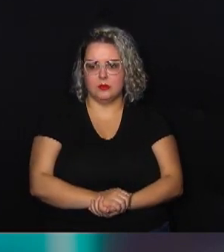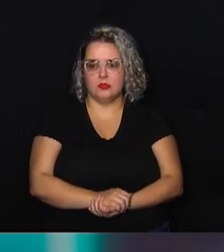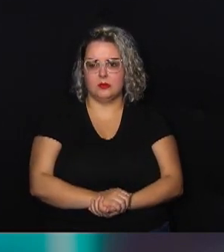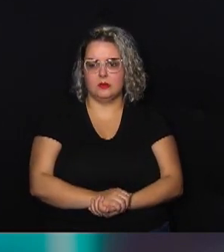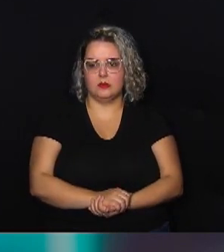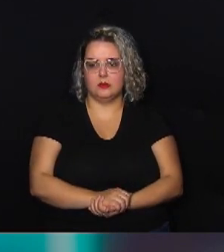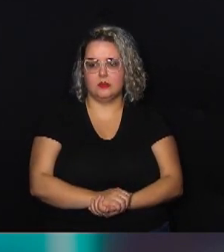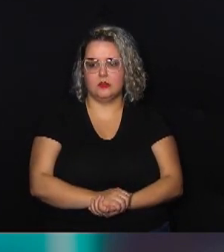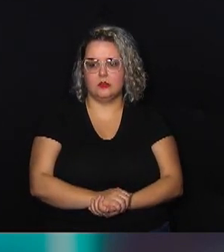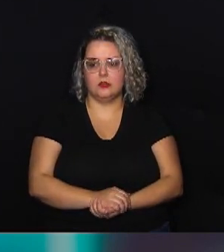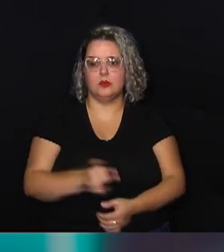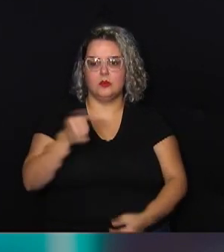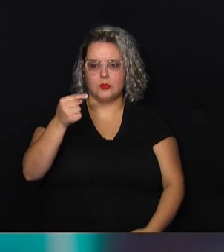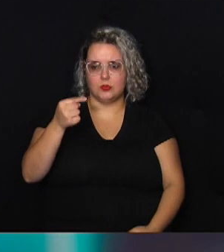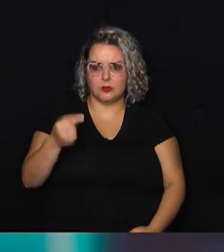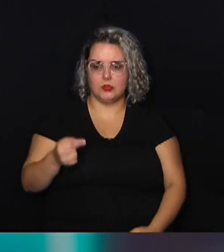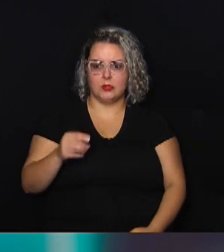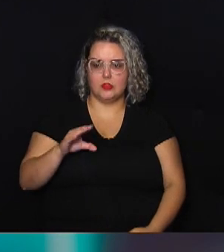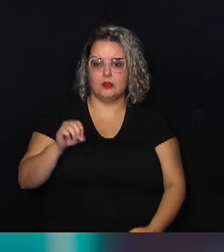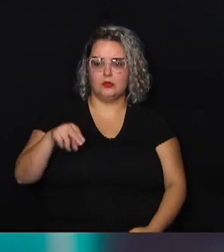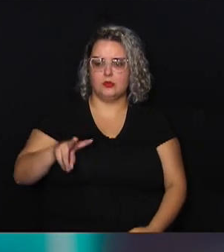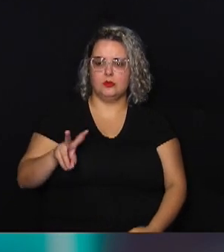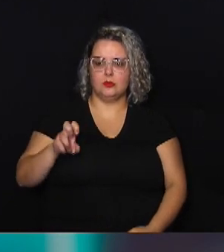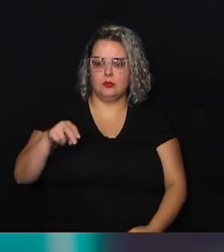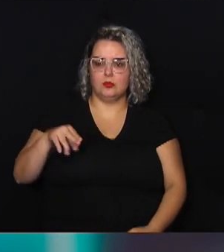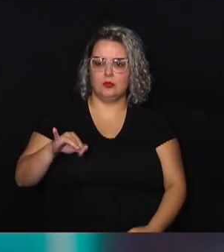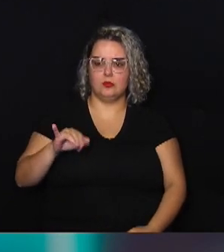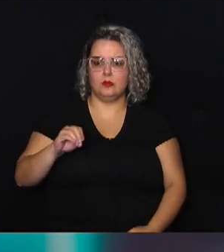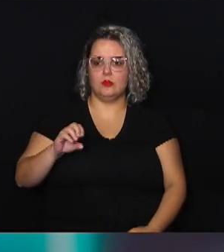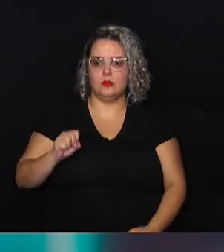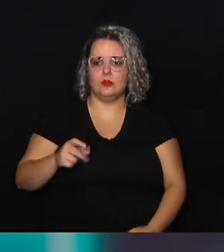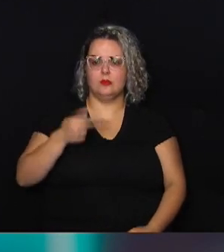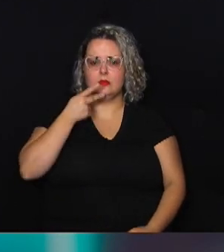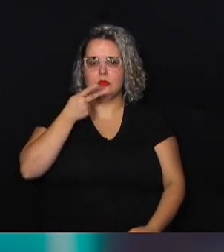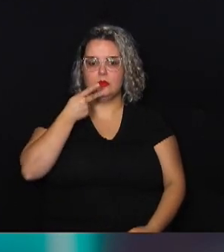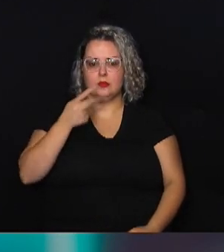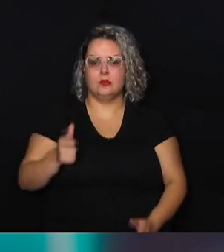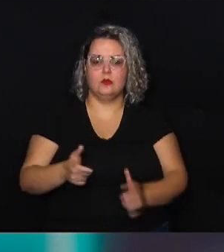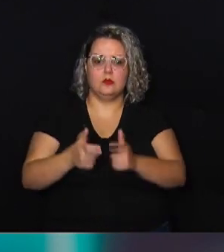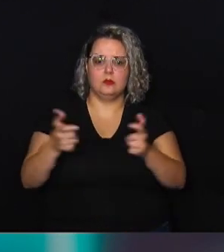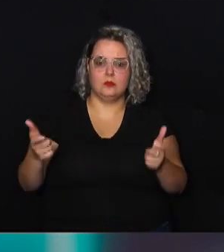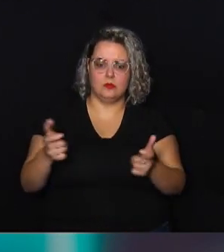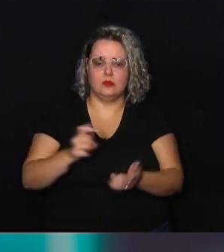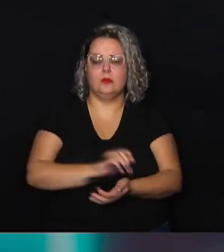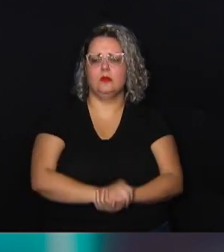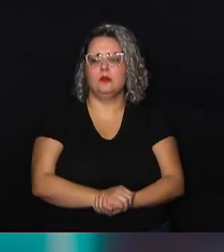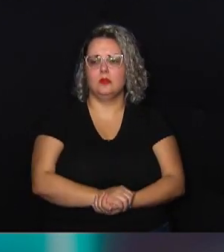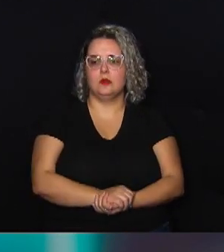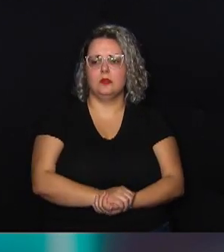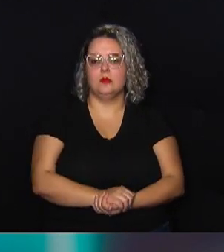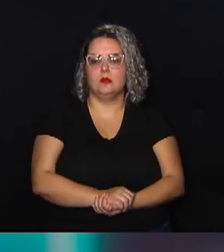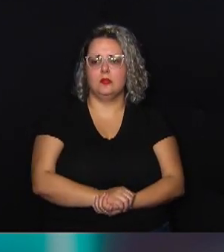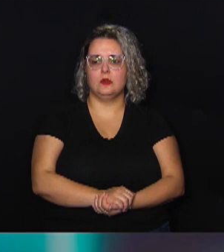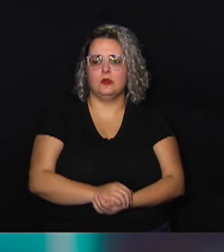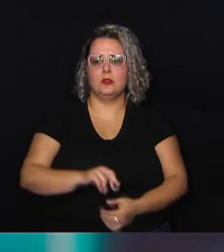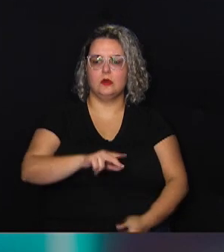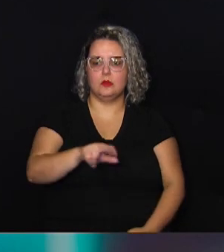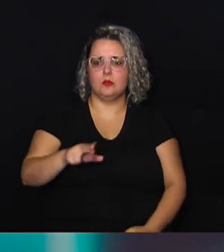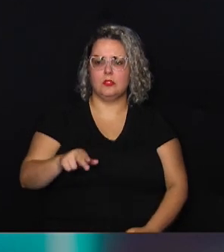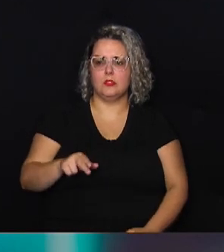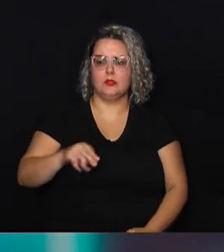gastas com cada um dos convênios, né? Vamos salientar apenas os maiores, que são a Irmandade Misericórdia de